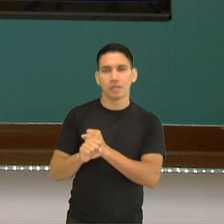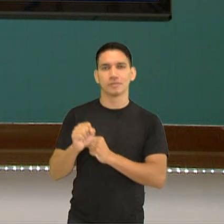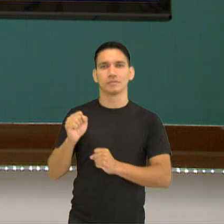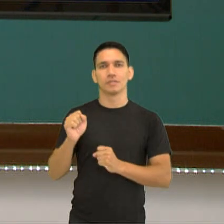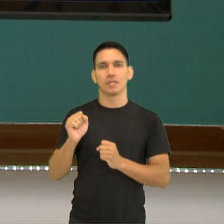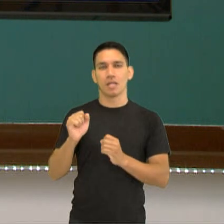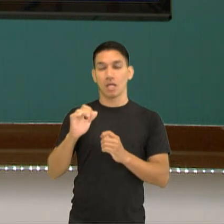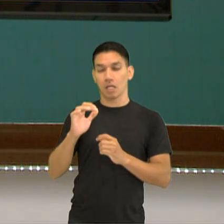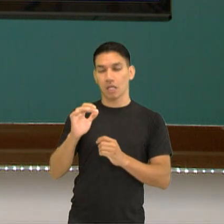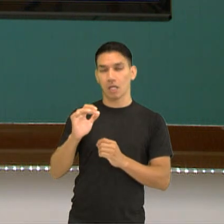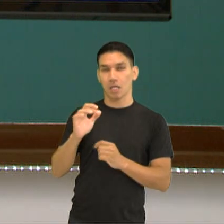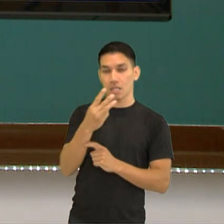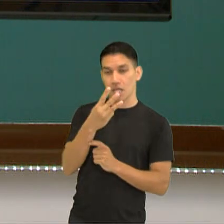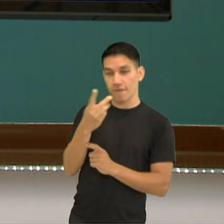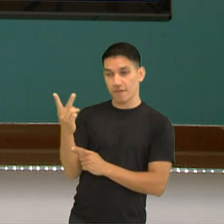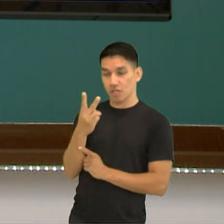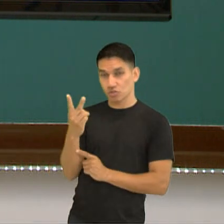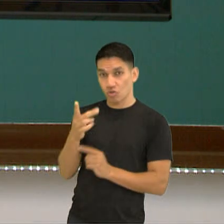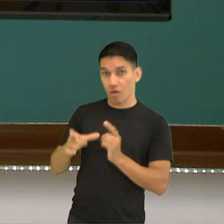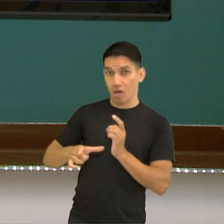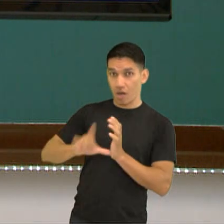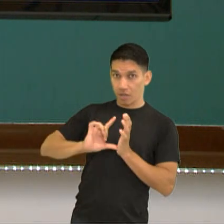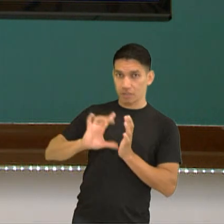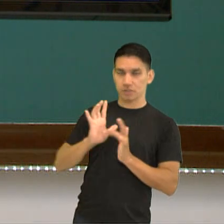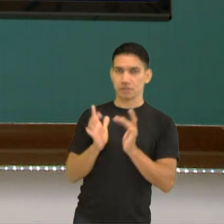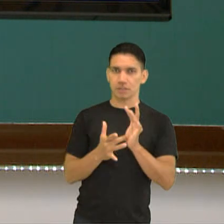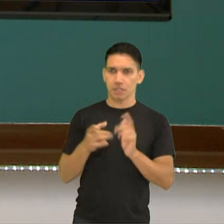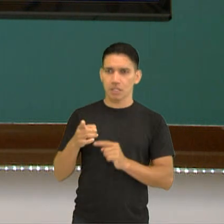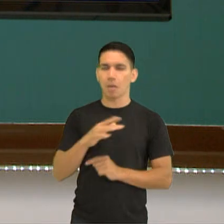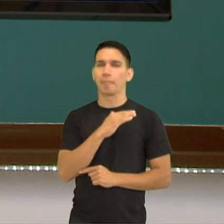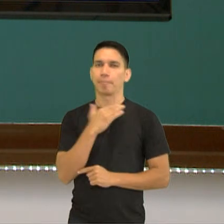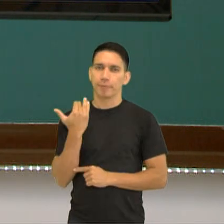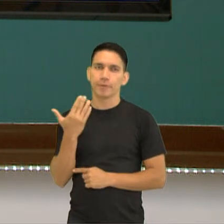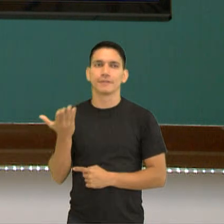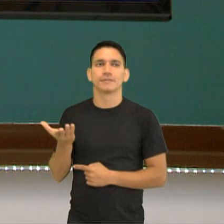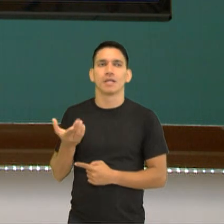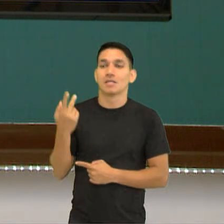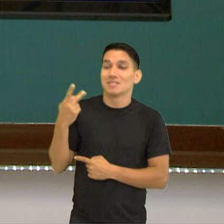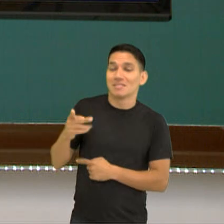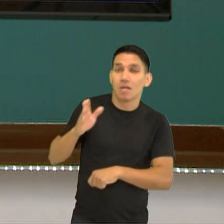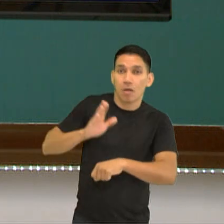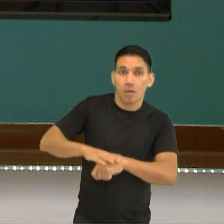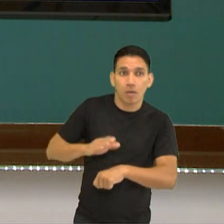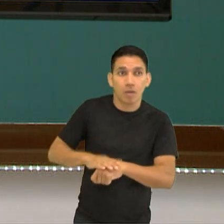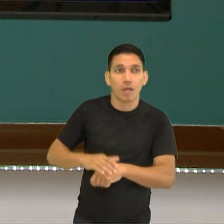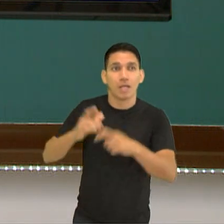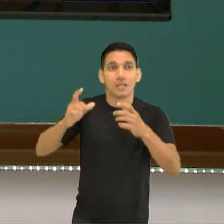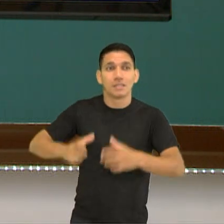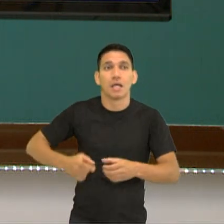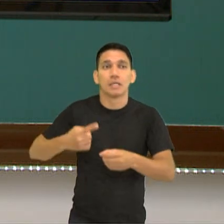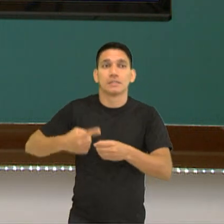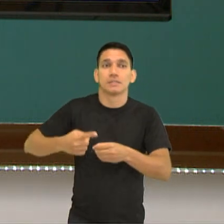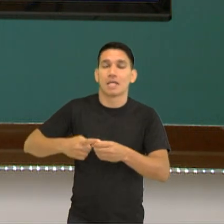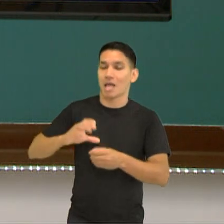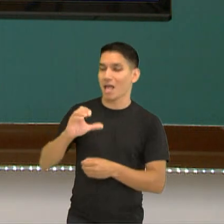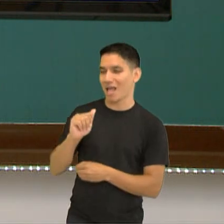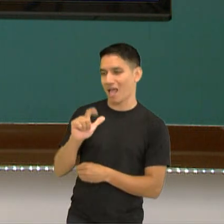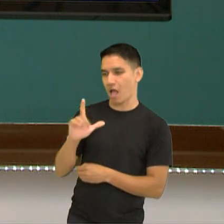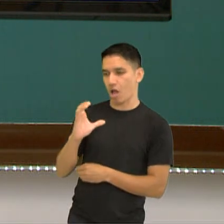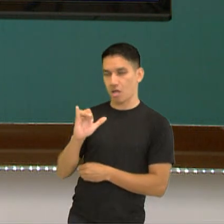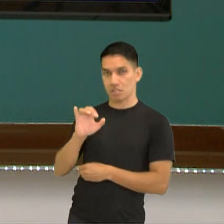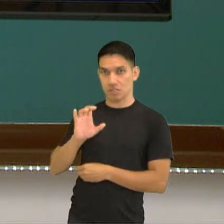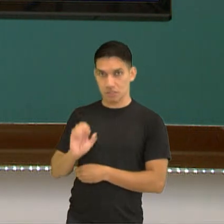na Eubéia. Em seu testamento, determinou a libertação dos seus escravos, essa postura que é